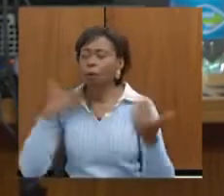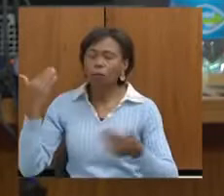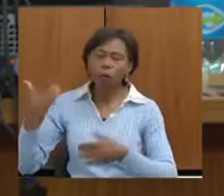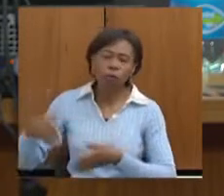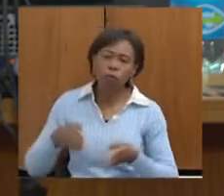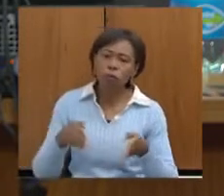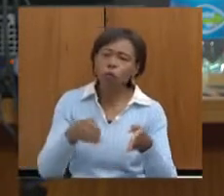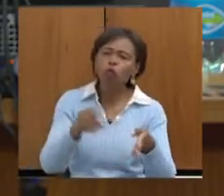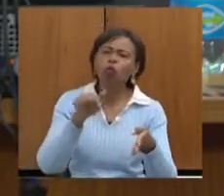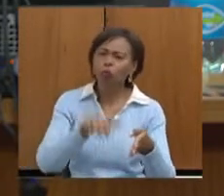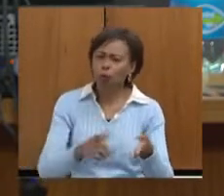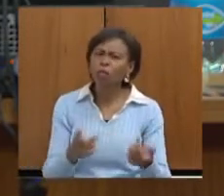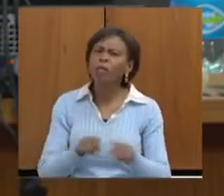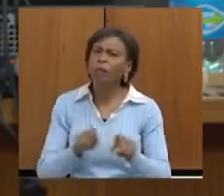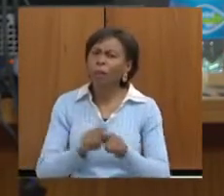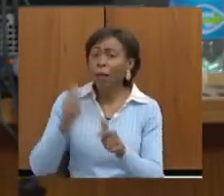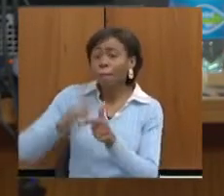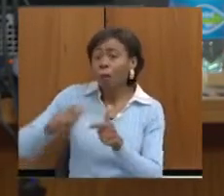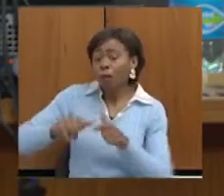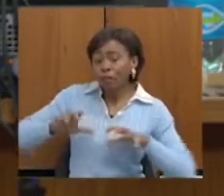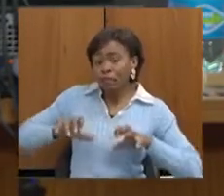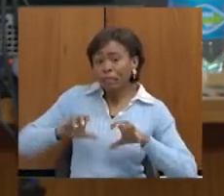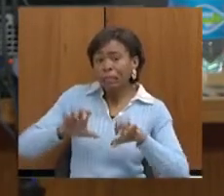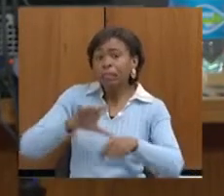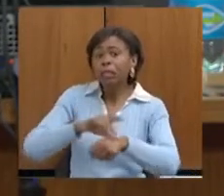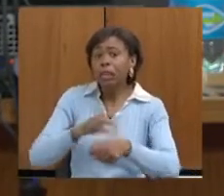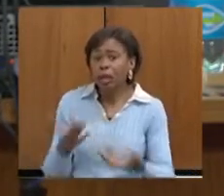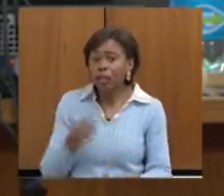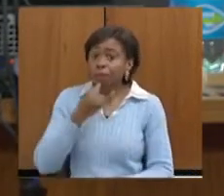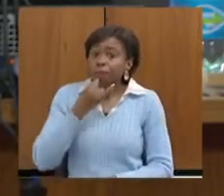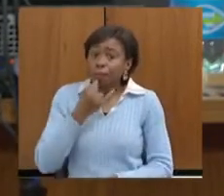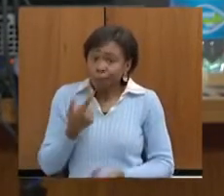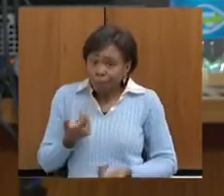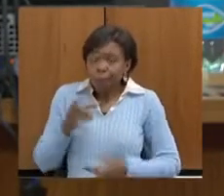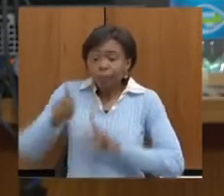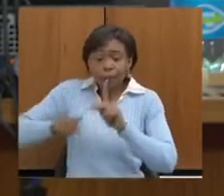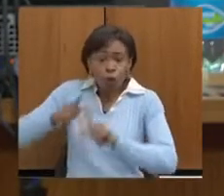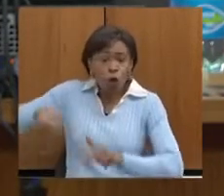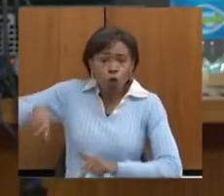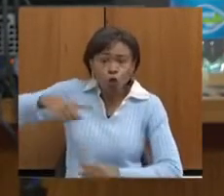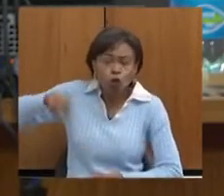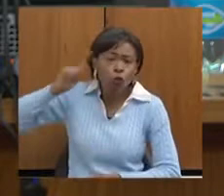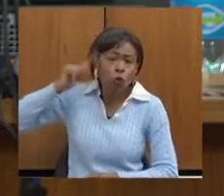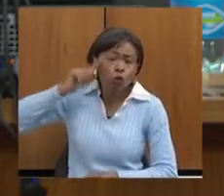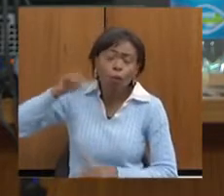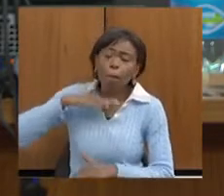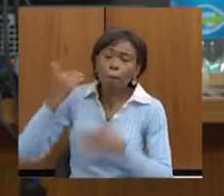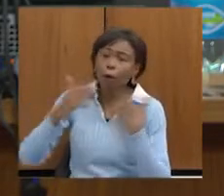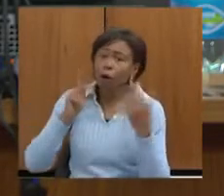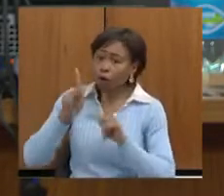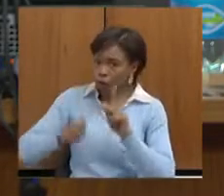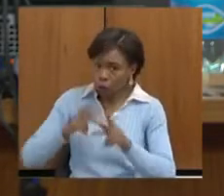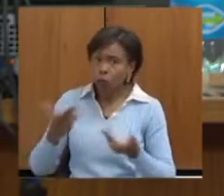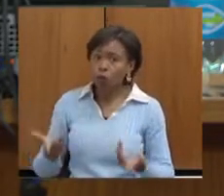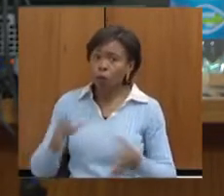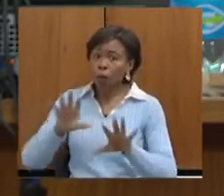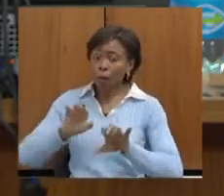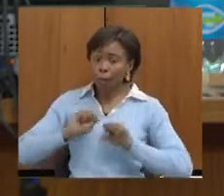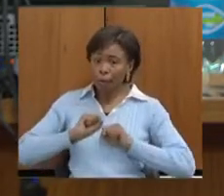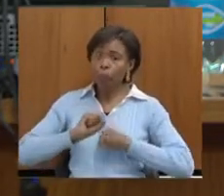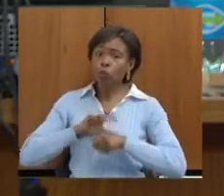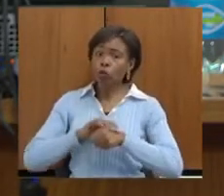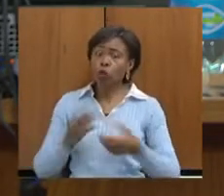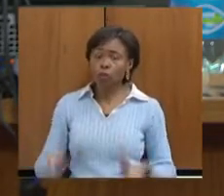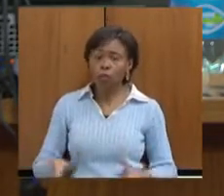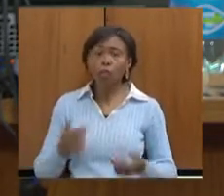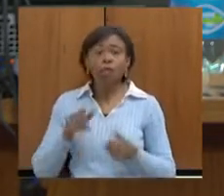da bacia com as pessoas com problema de Cans a mente né das Comunidades todos os dias nós perdemos pessoas contaminadas